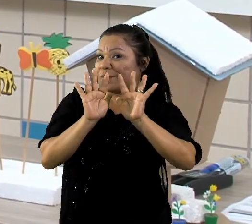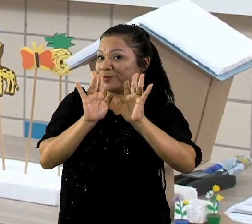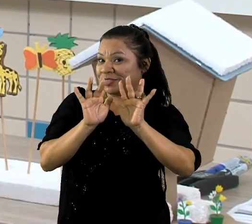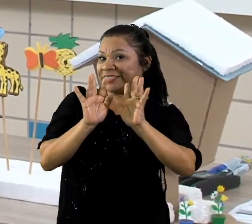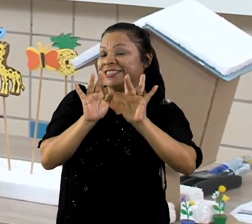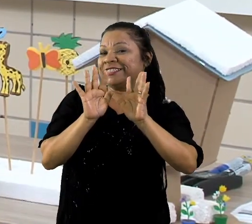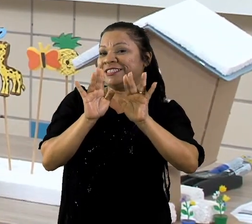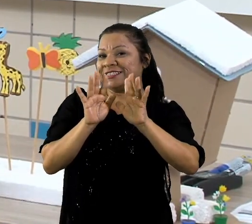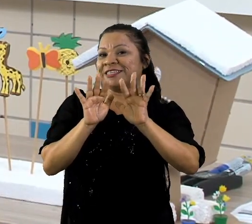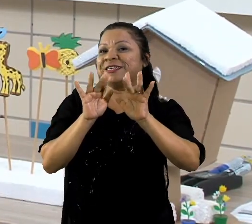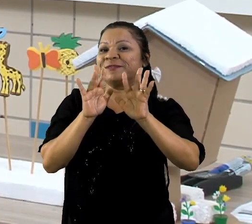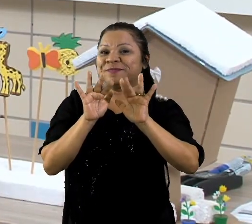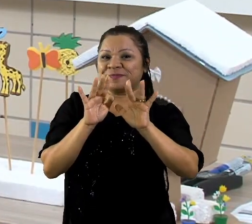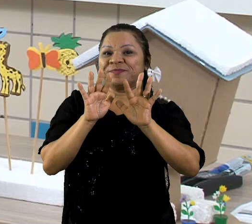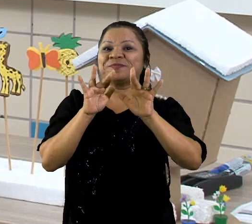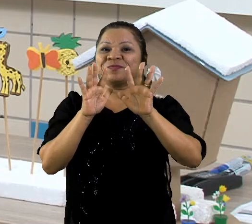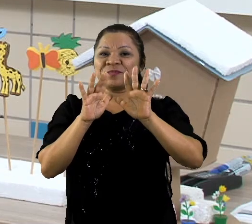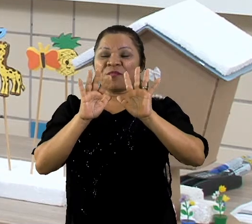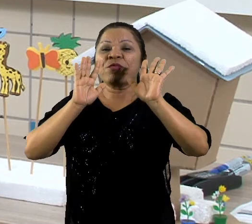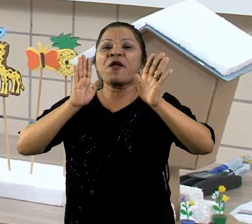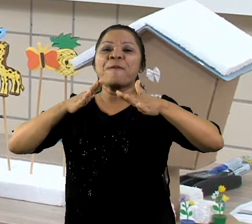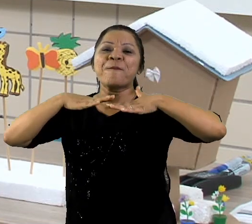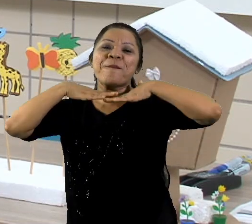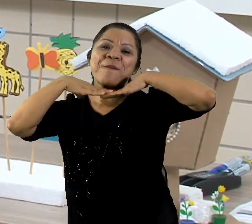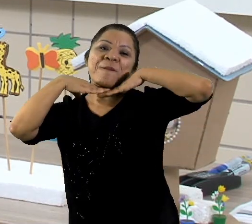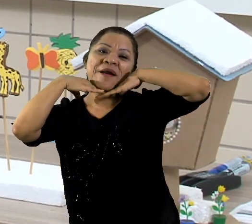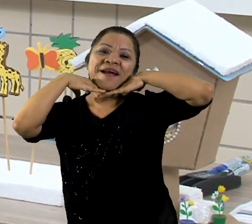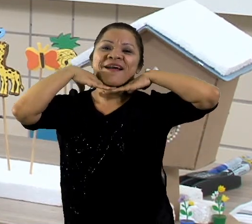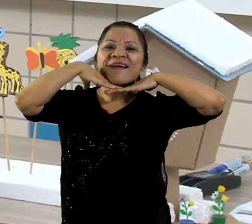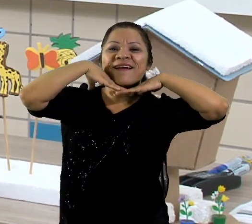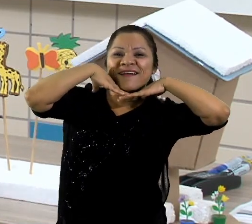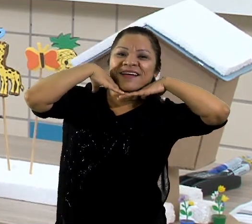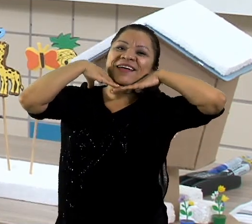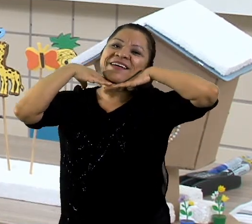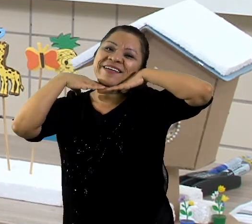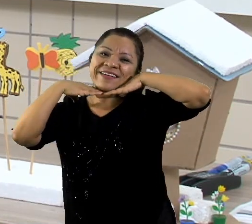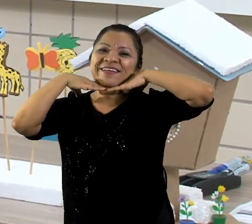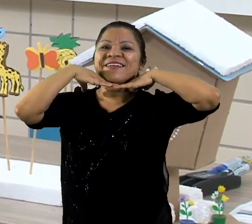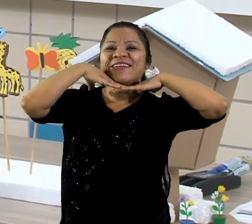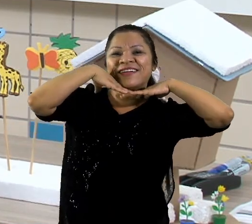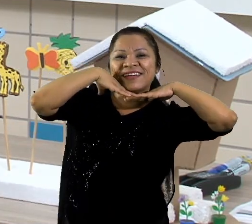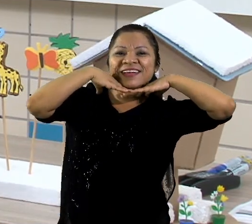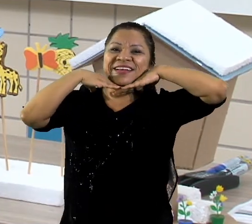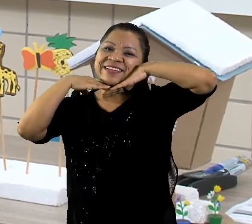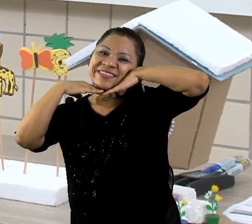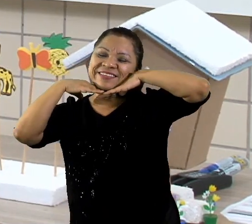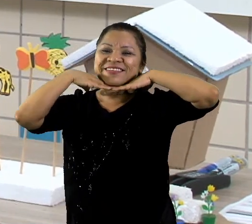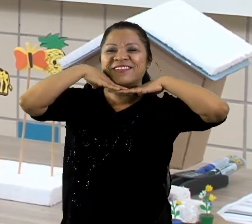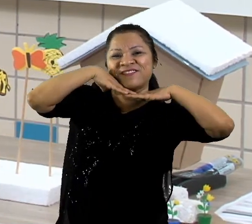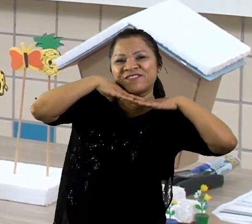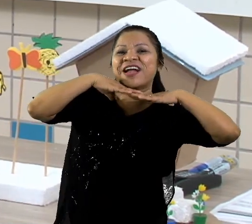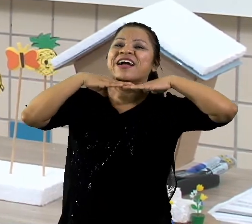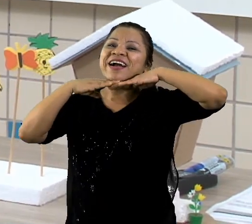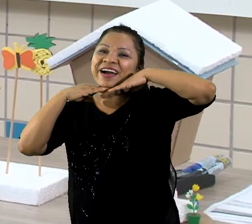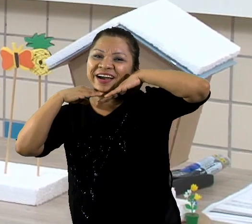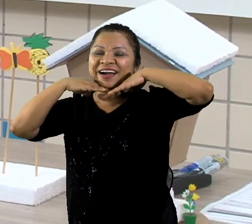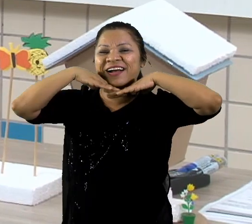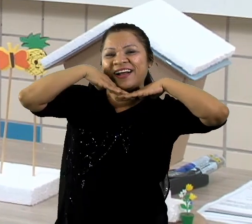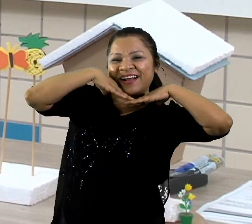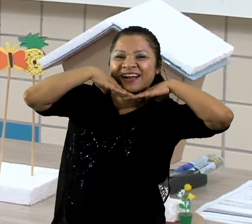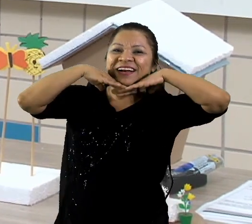suas mãozinhas embaixo da cabeça e faça um movimento de quem